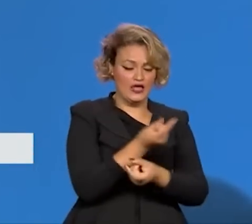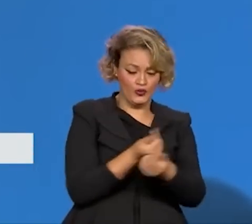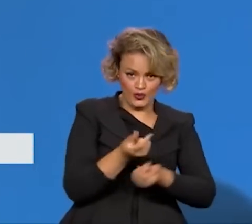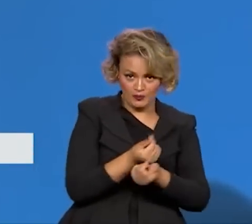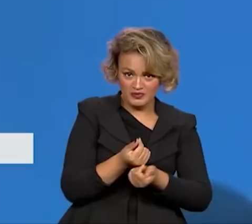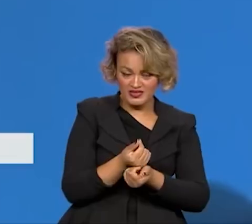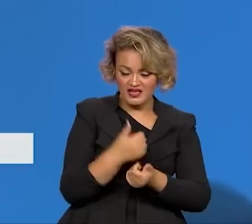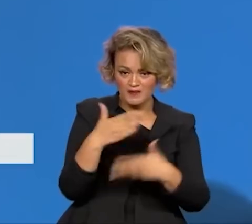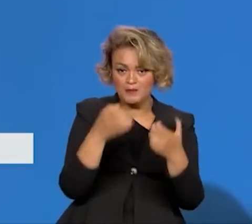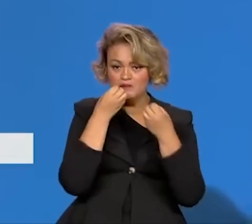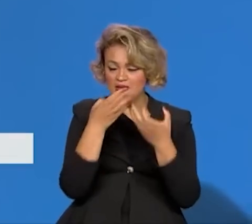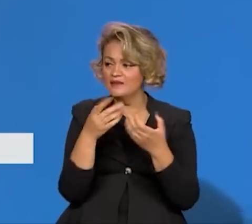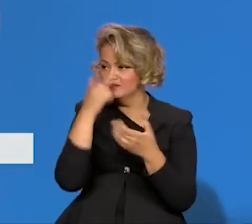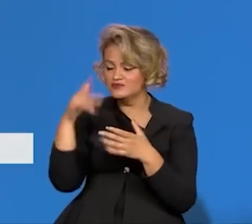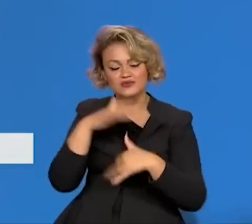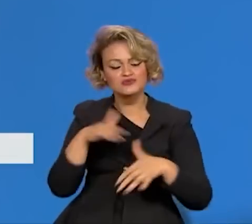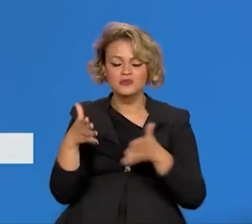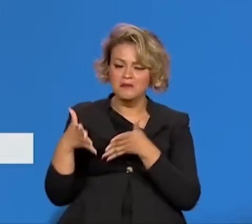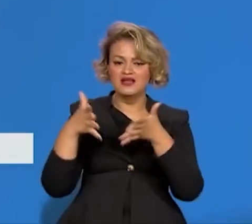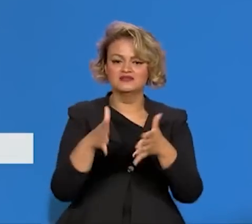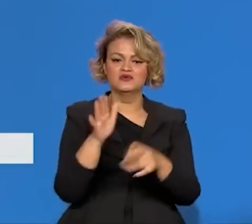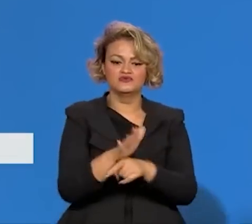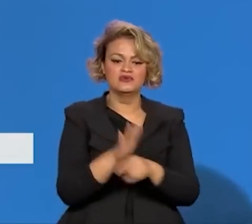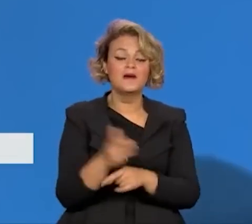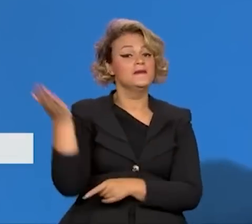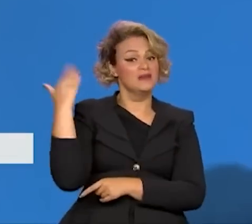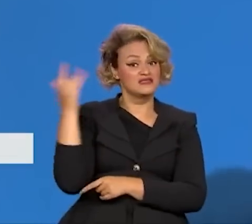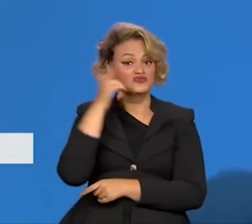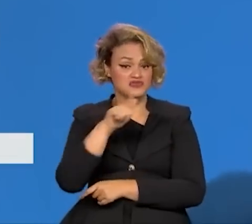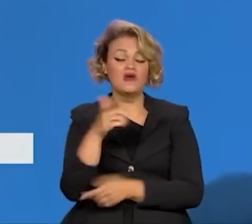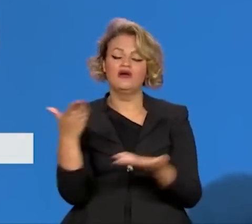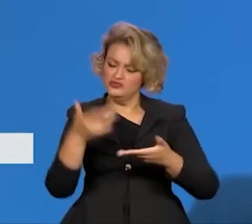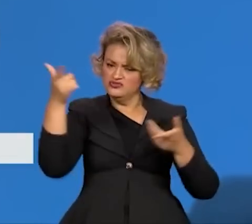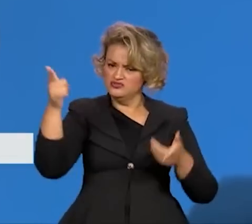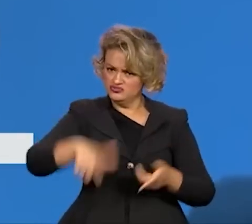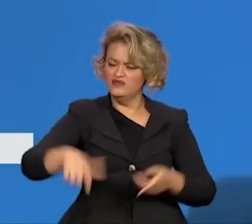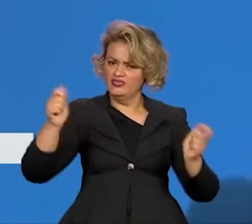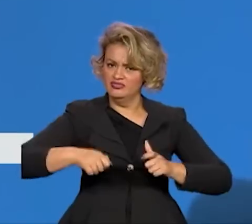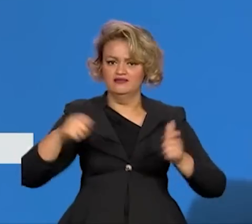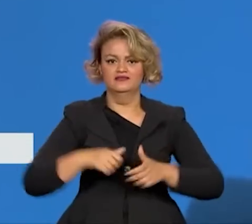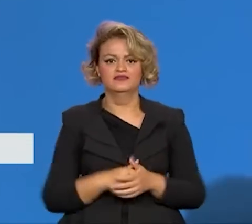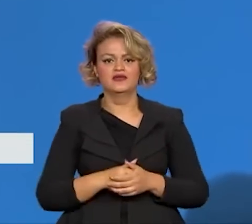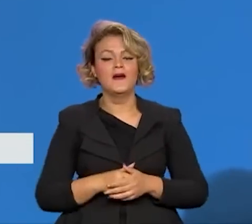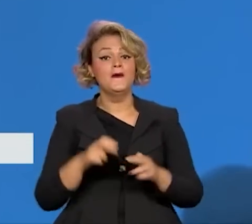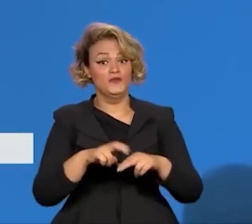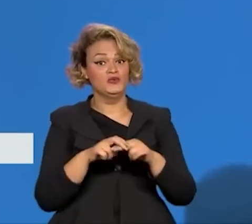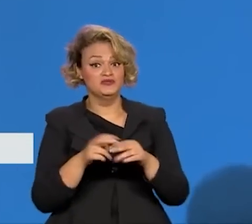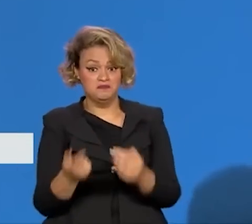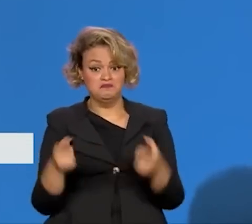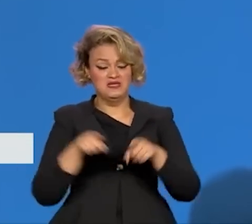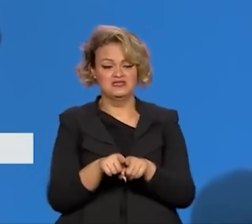participando. Nós já fizemos isso uma vez e vamos fazer outra vez. Por isso que essa